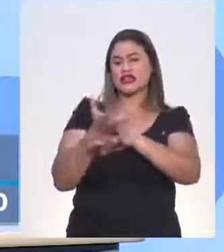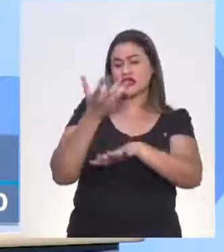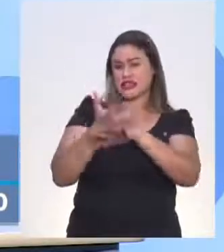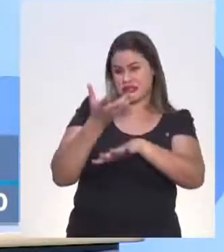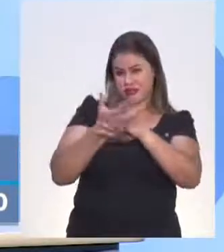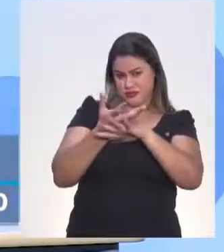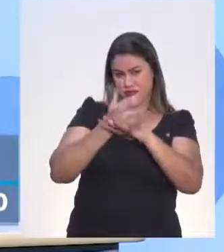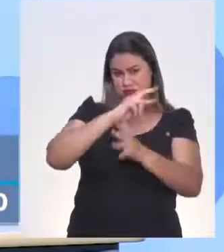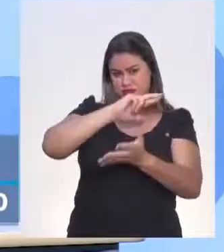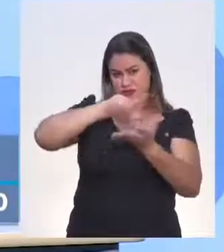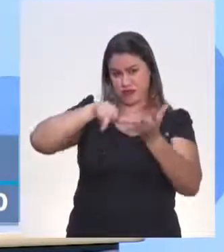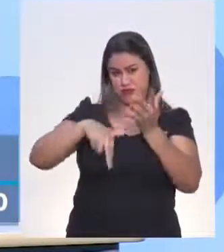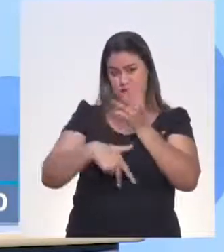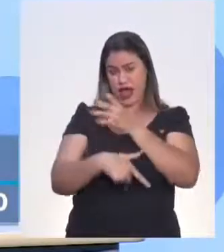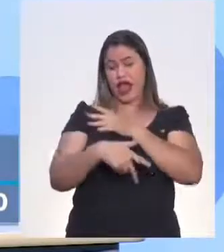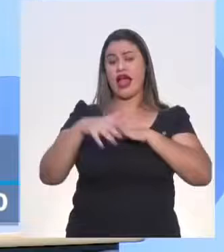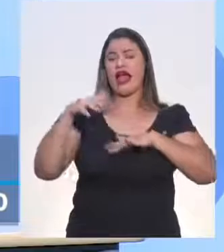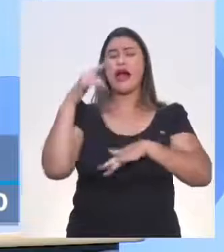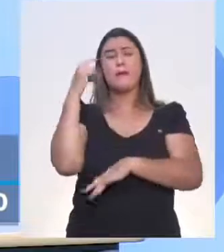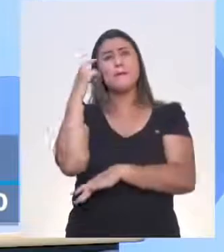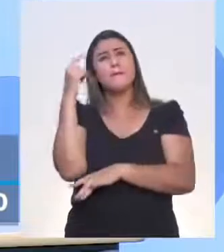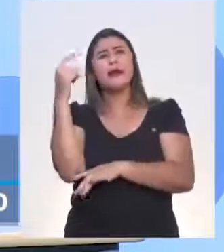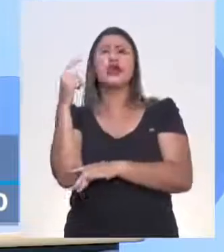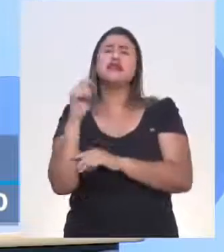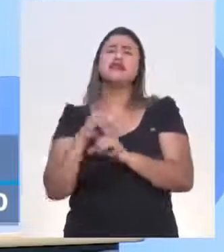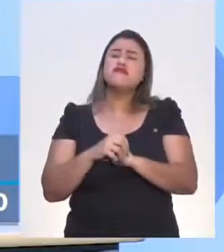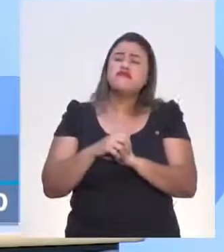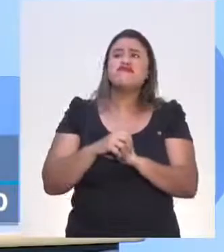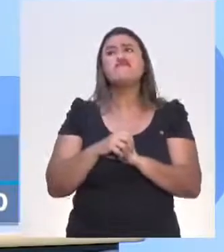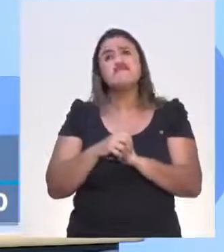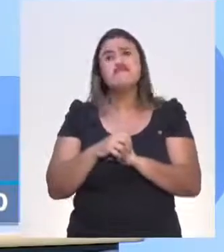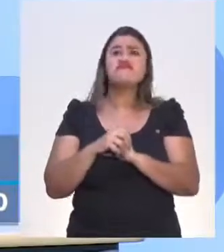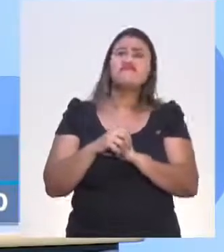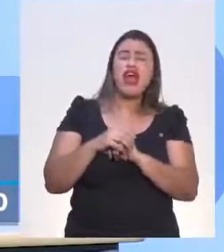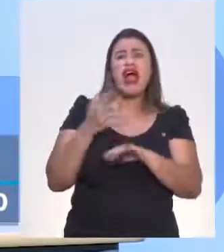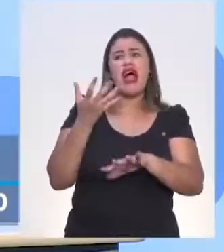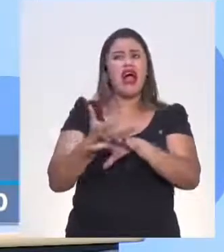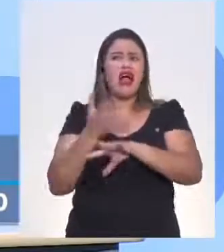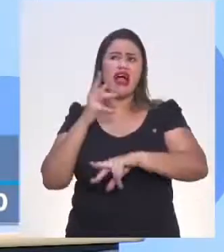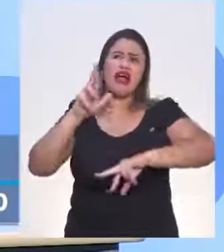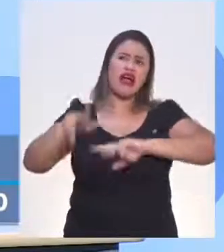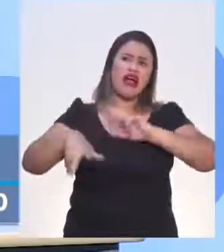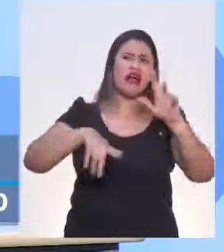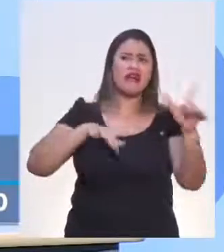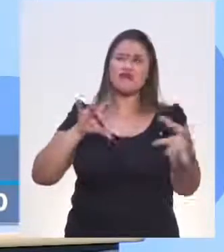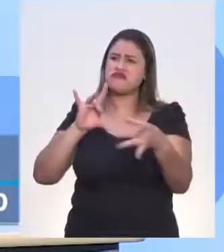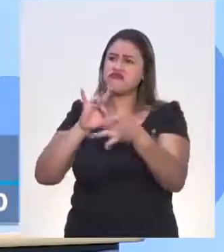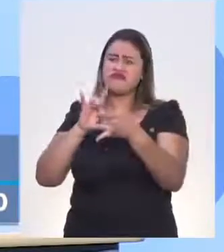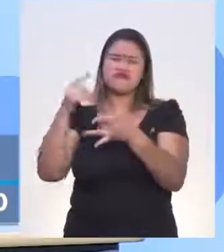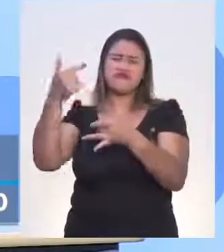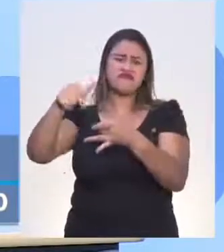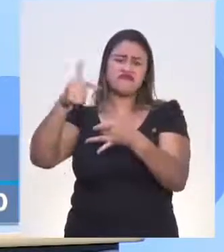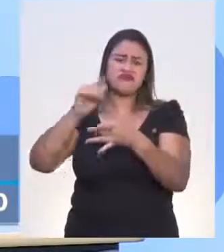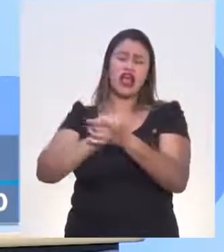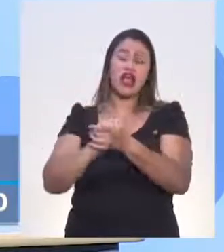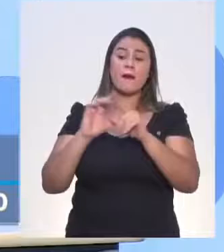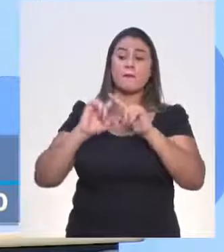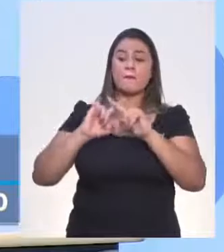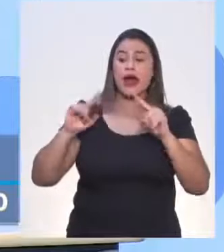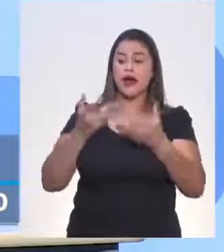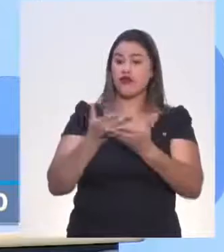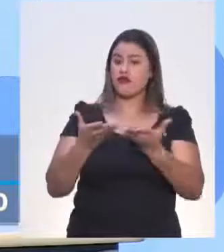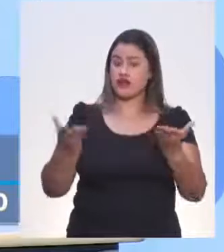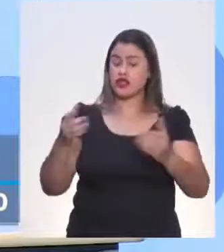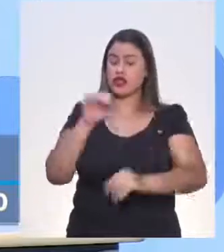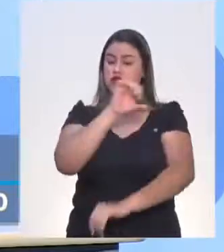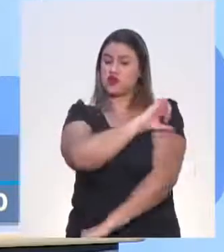os componentes na escola, e às vezes pode parecer que um não tem muita relação com o outro. Muito embora vocês estejam no